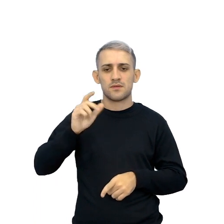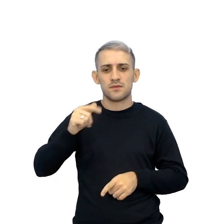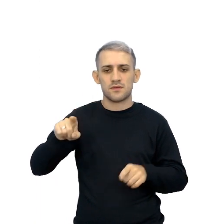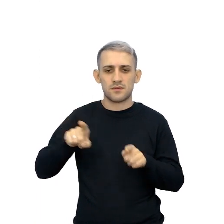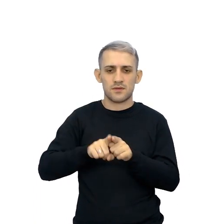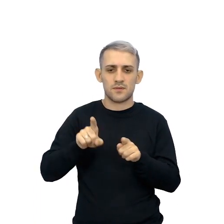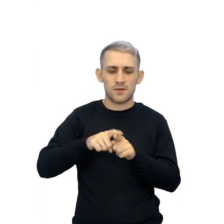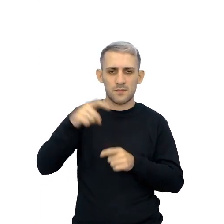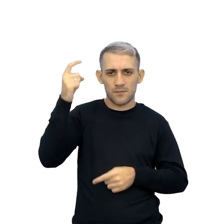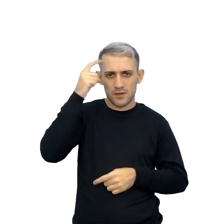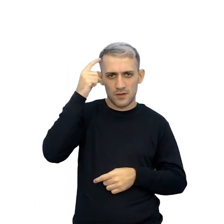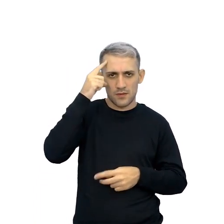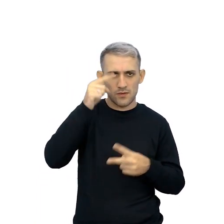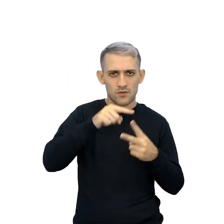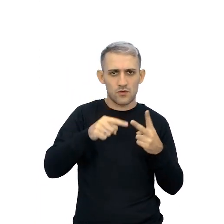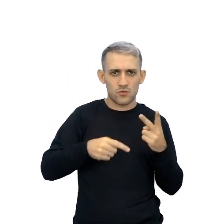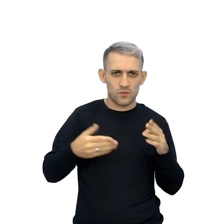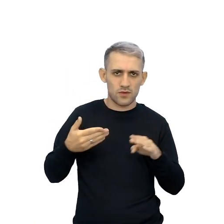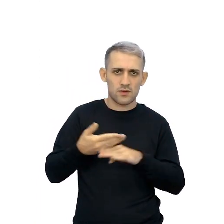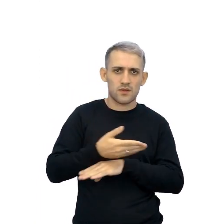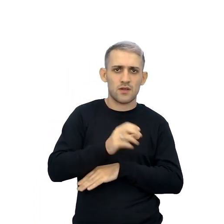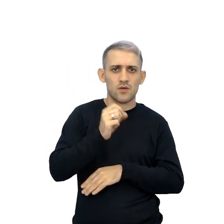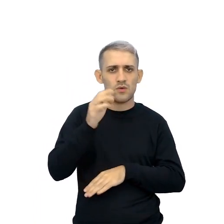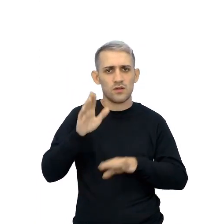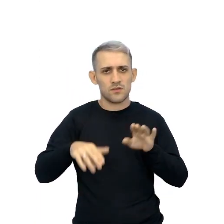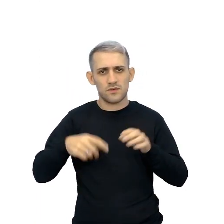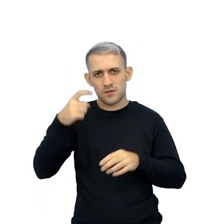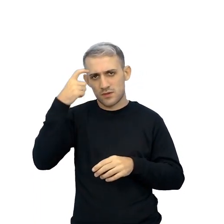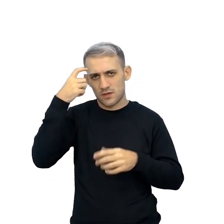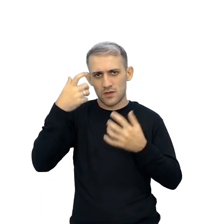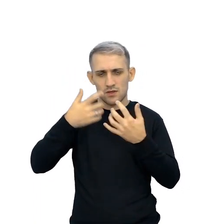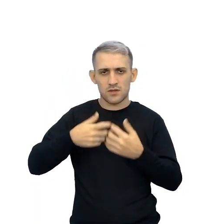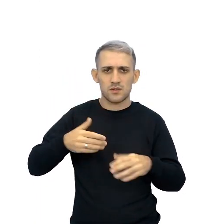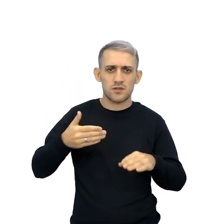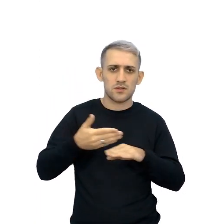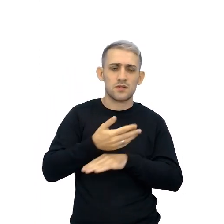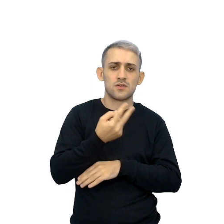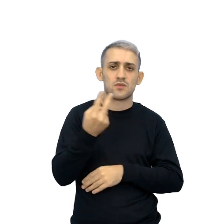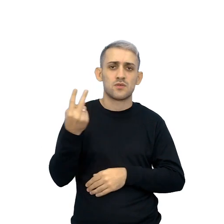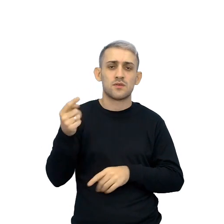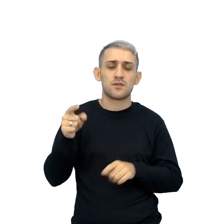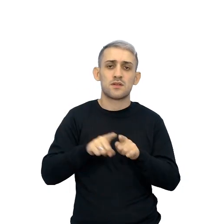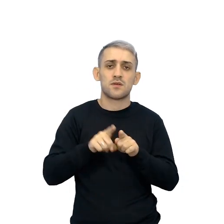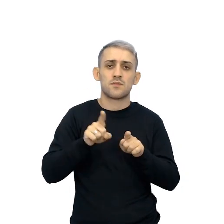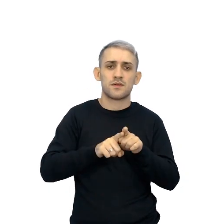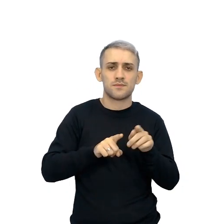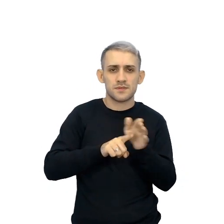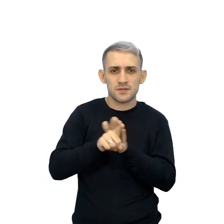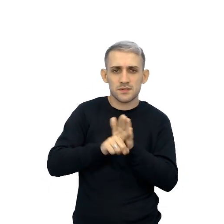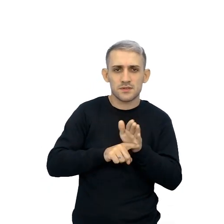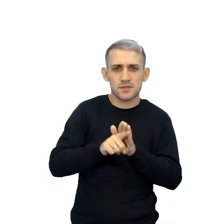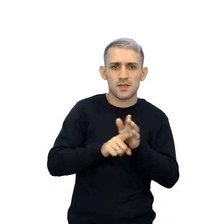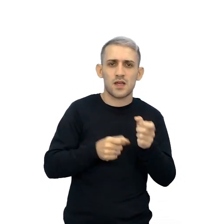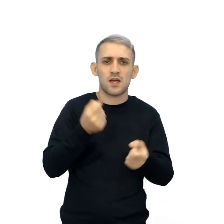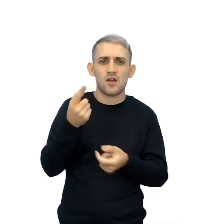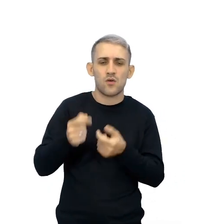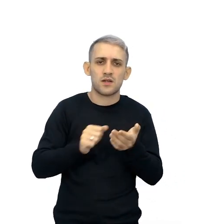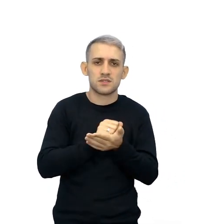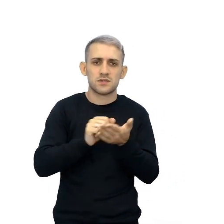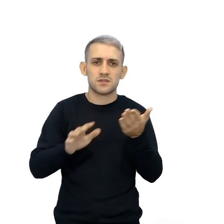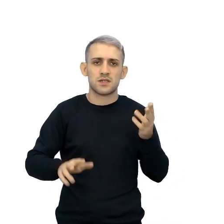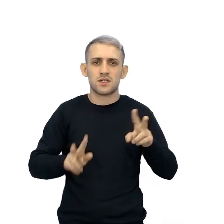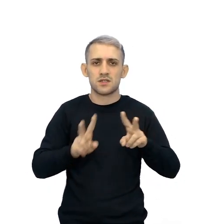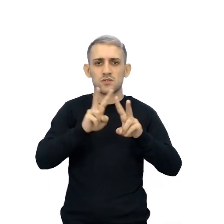de dupla entrada ou raciocínio duplo, né? E analisamos algumas atividades aí do